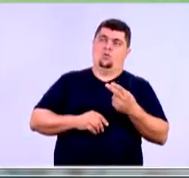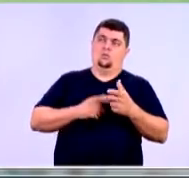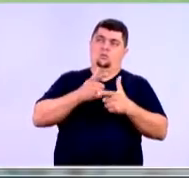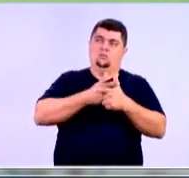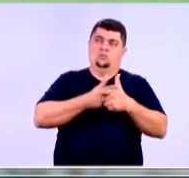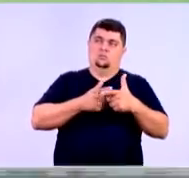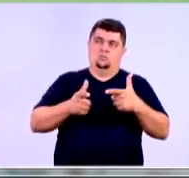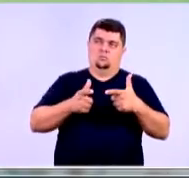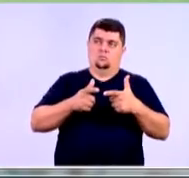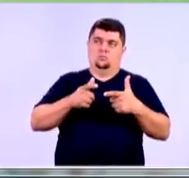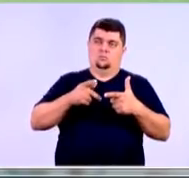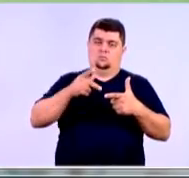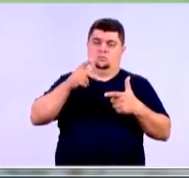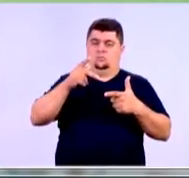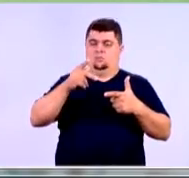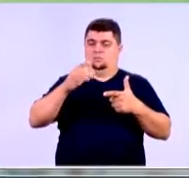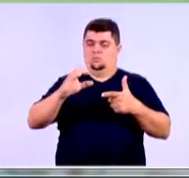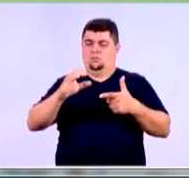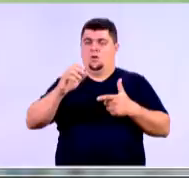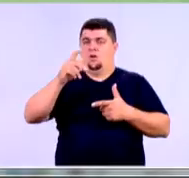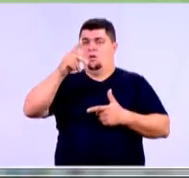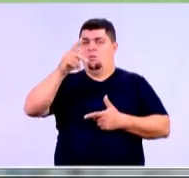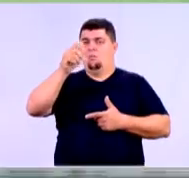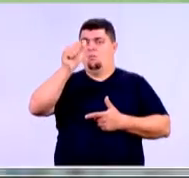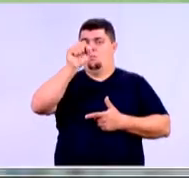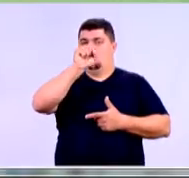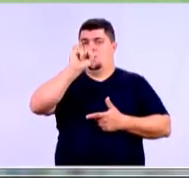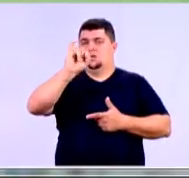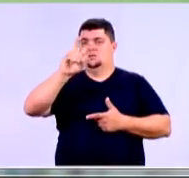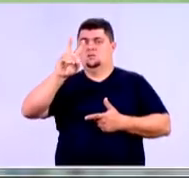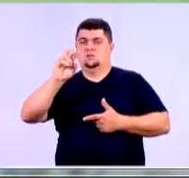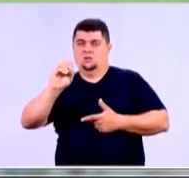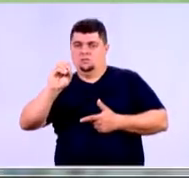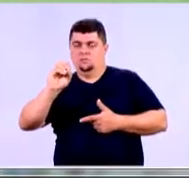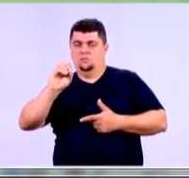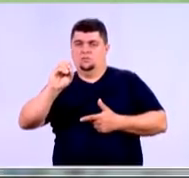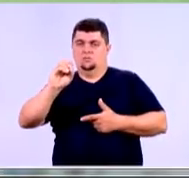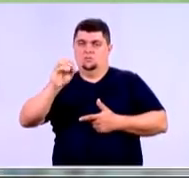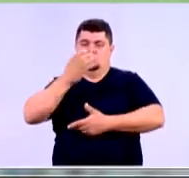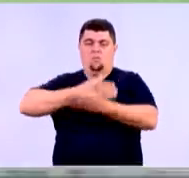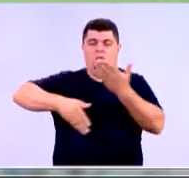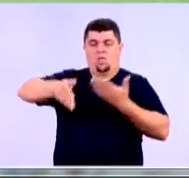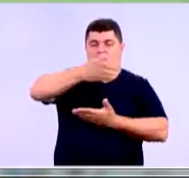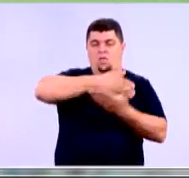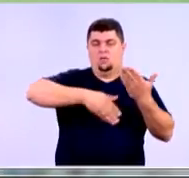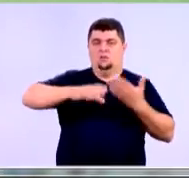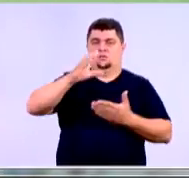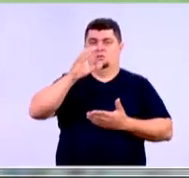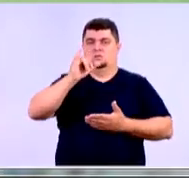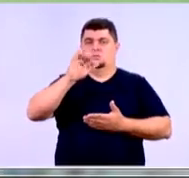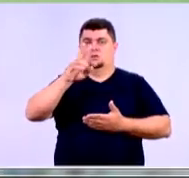dividido pelo passivo circulante. Tá aqui, ó, PC, passivo circulante,